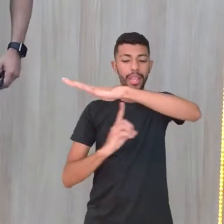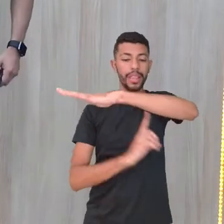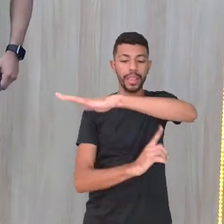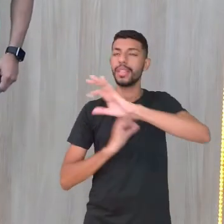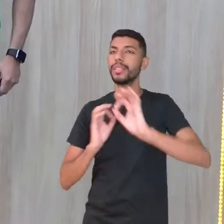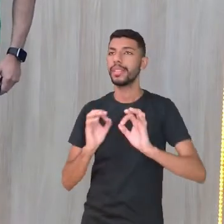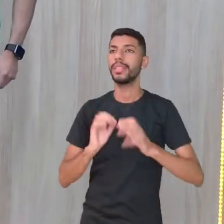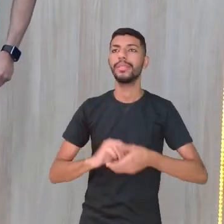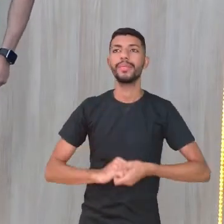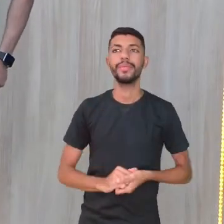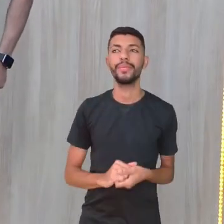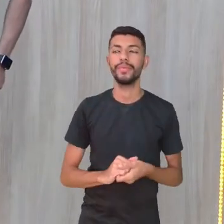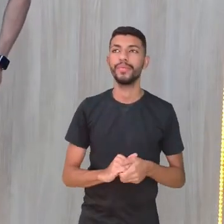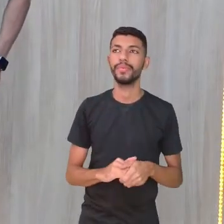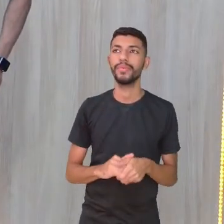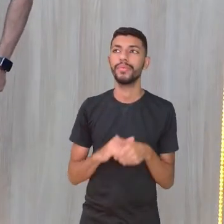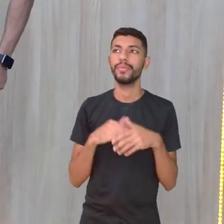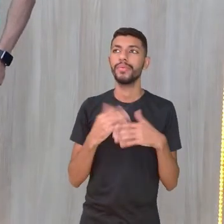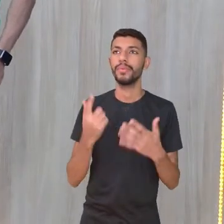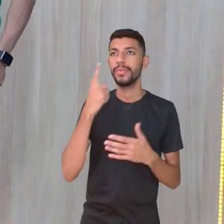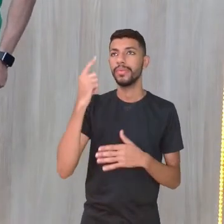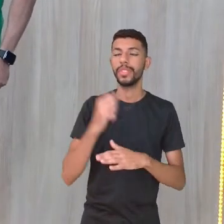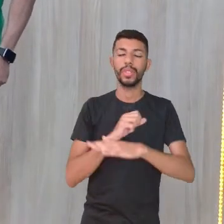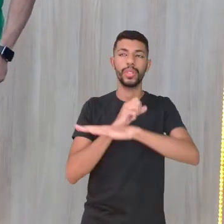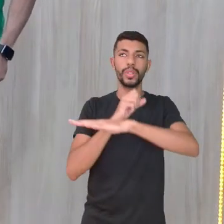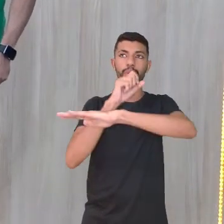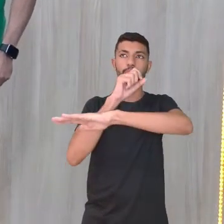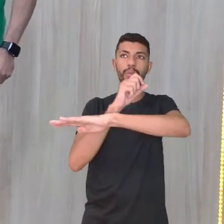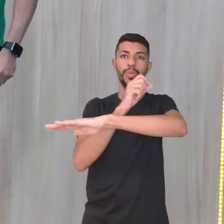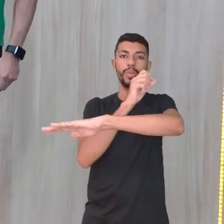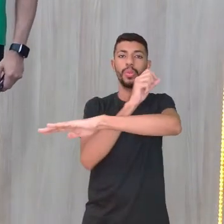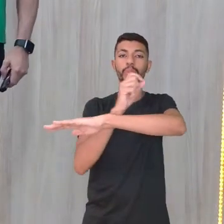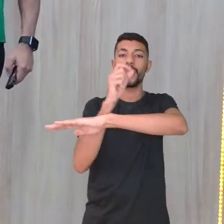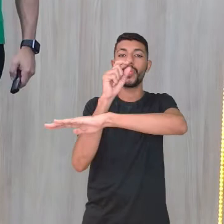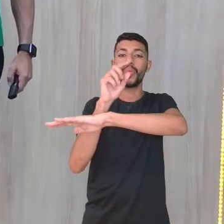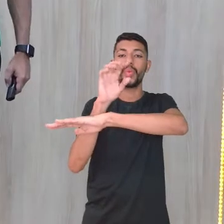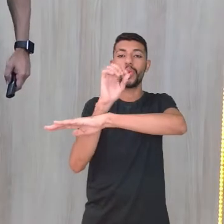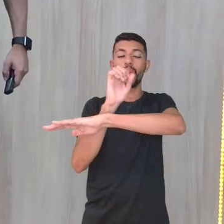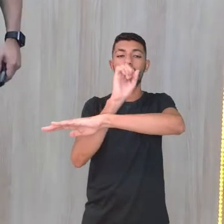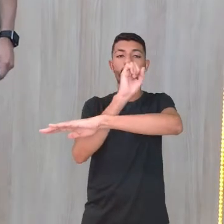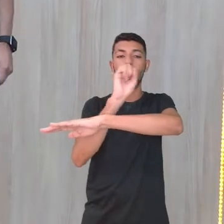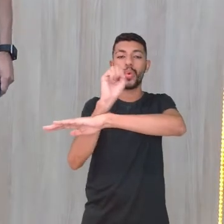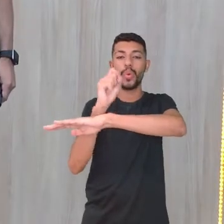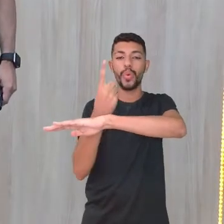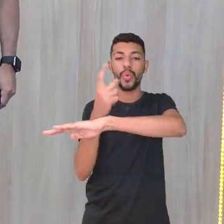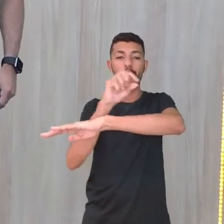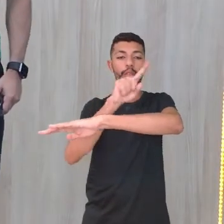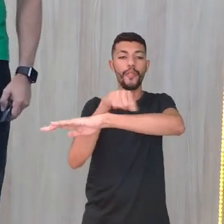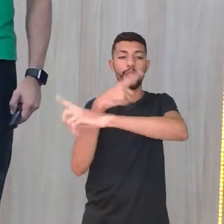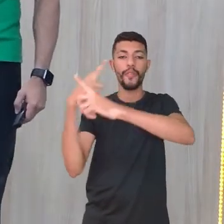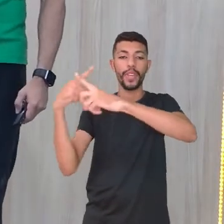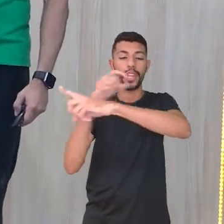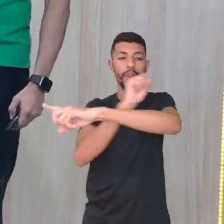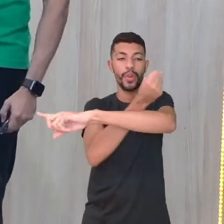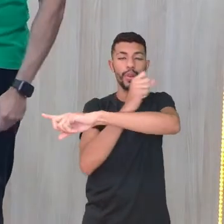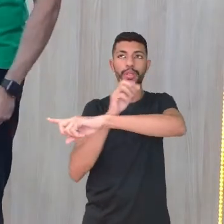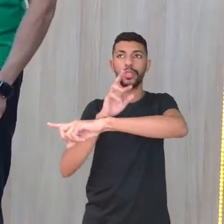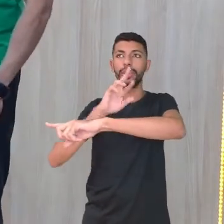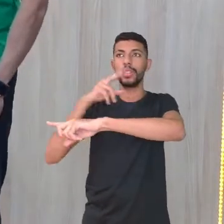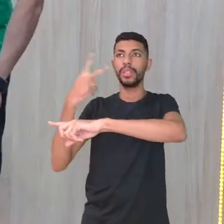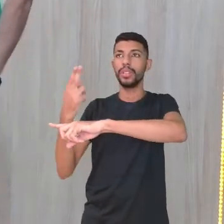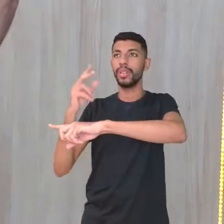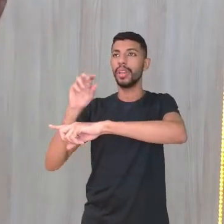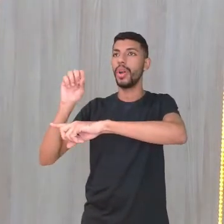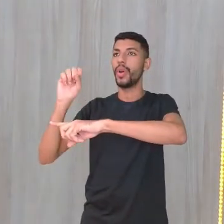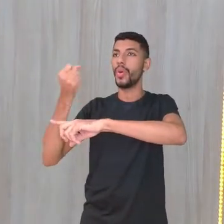denominador com denominador. Então, 1 vezes 8 é igual a 8 e 2 vezes 1 é igual a